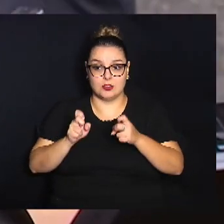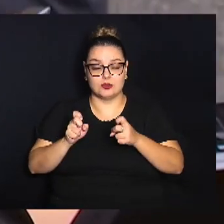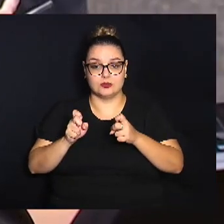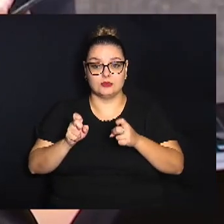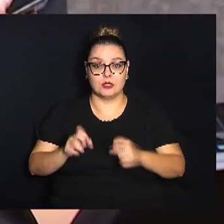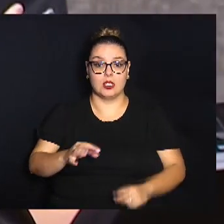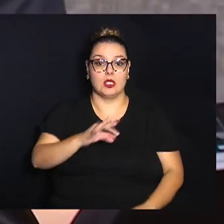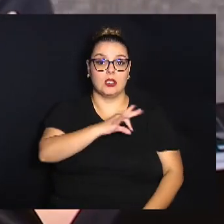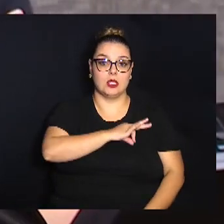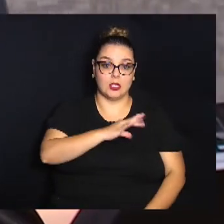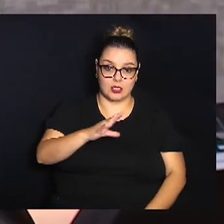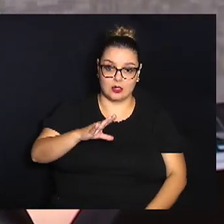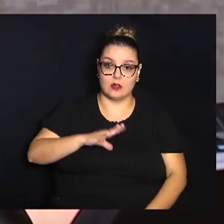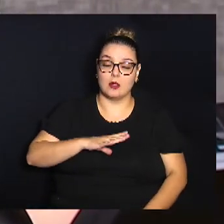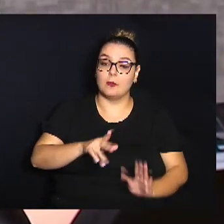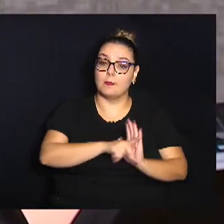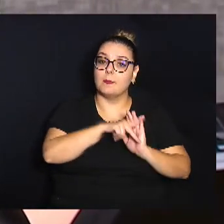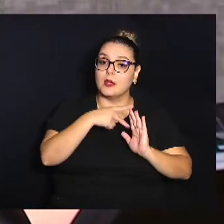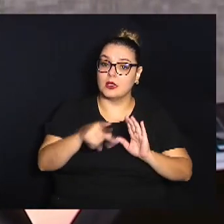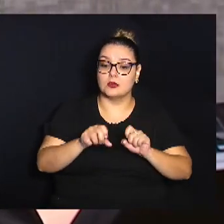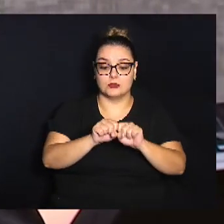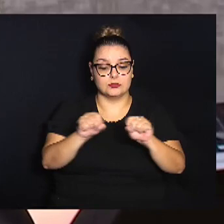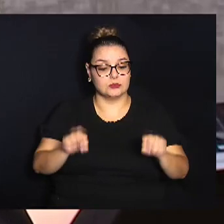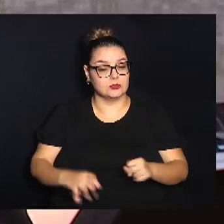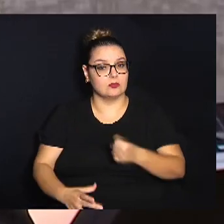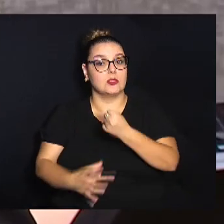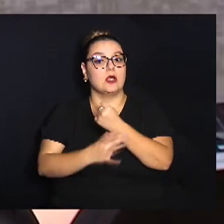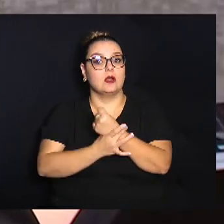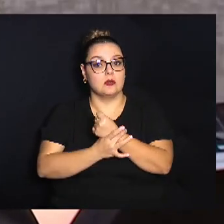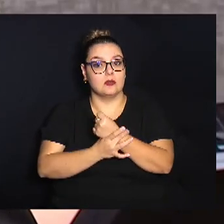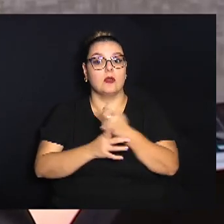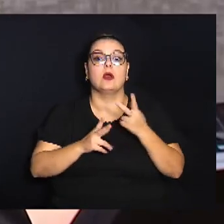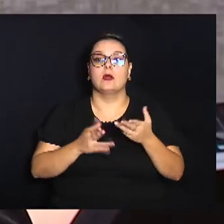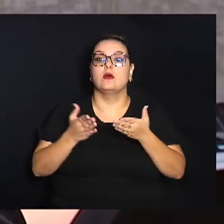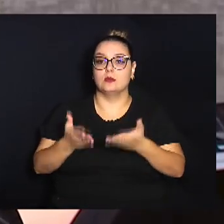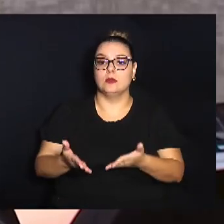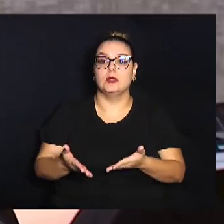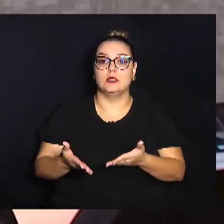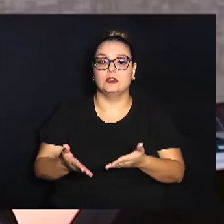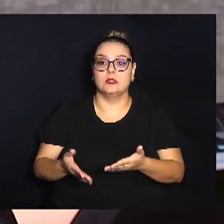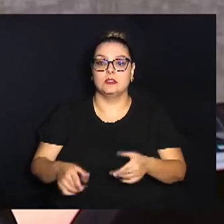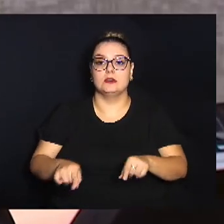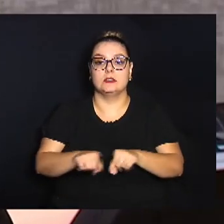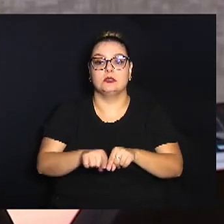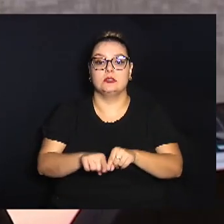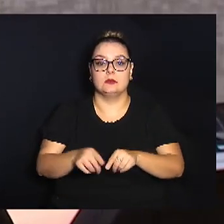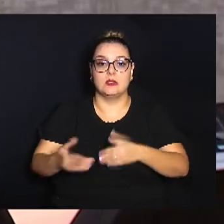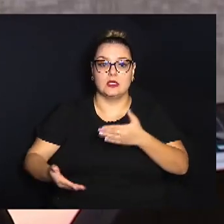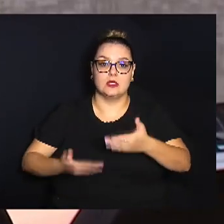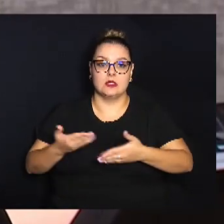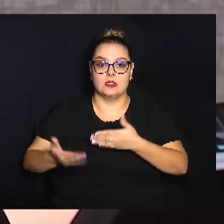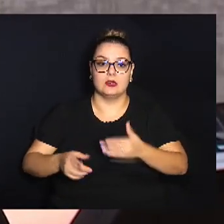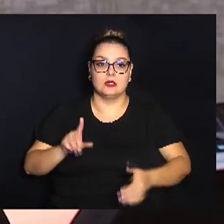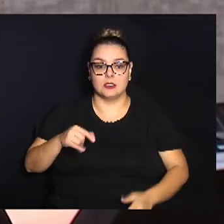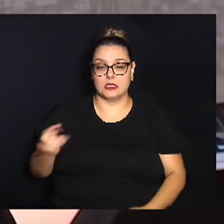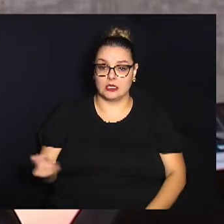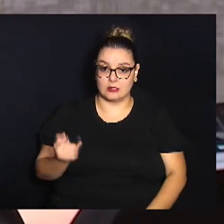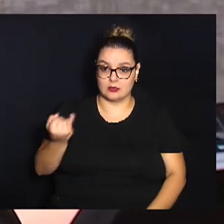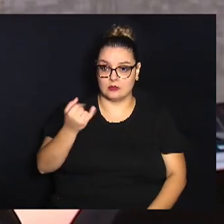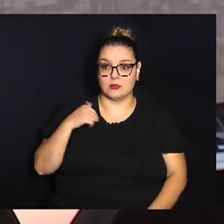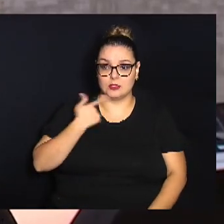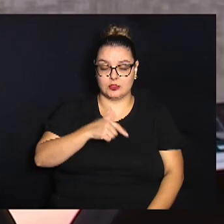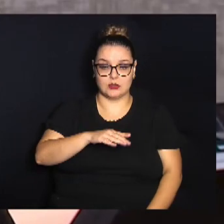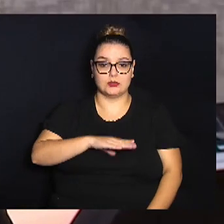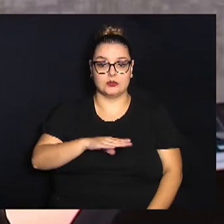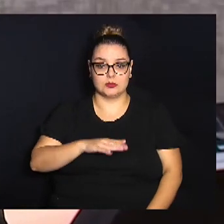Guarda Municipal faz parte do sistema de segurança e, como tal, ela presta esse serviço que é fundamental para o nosso município